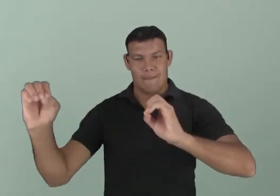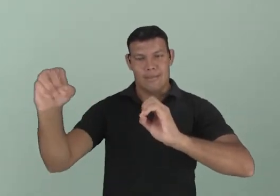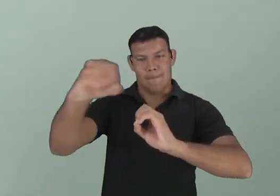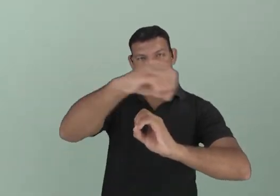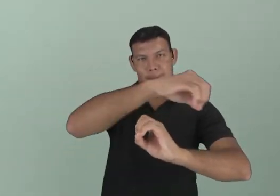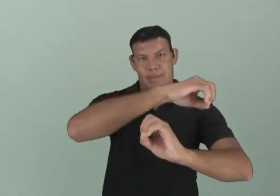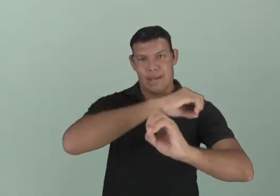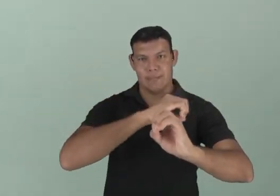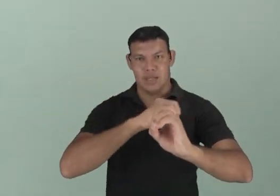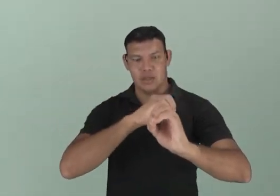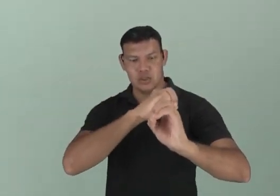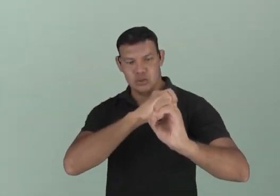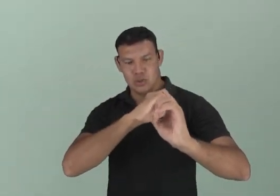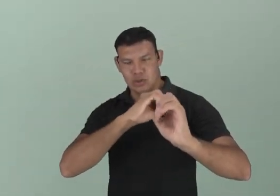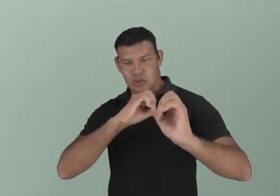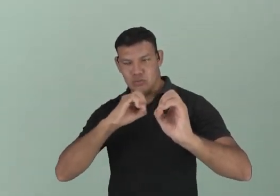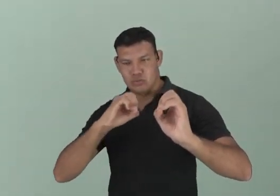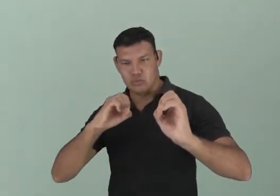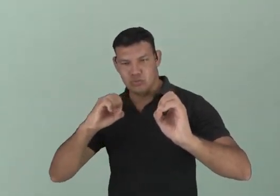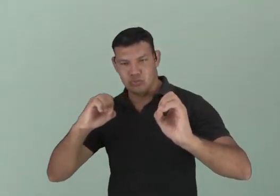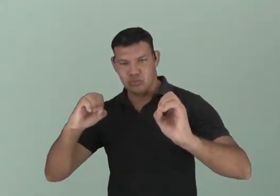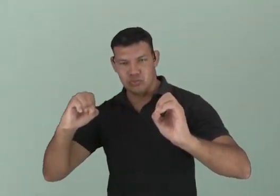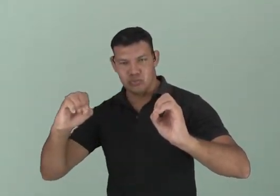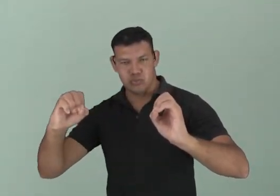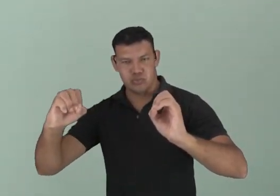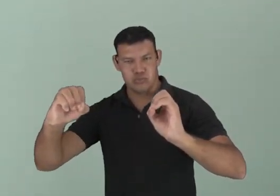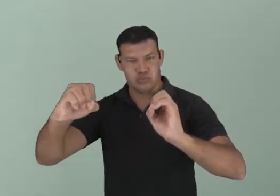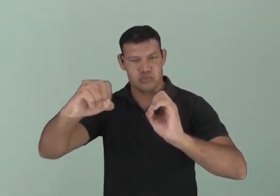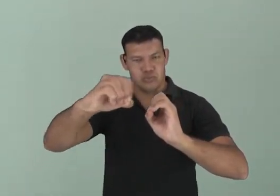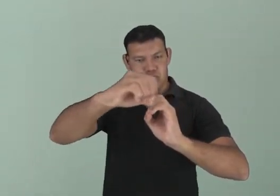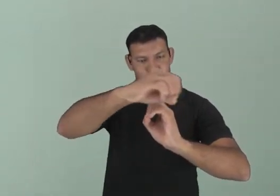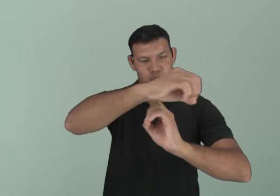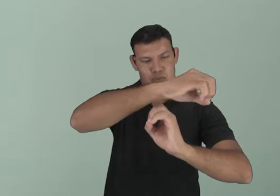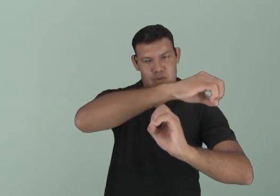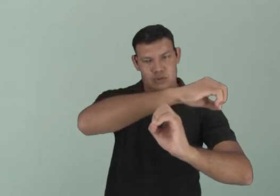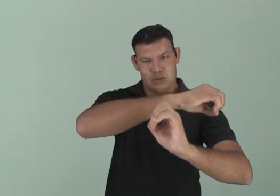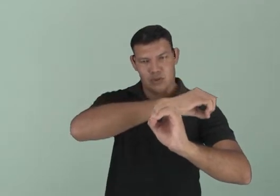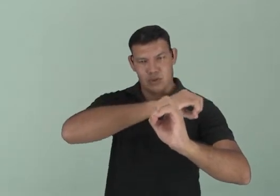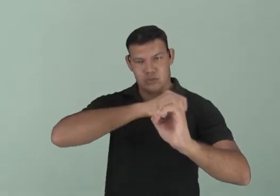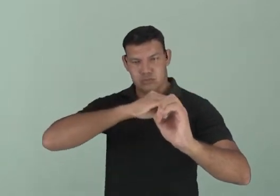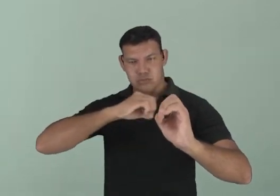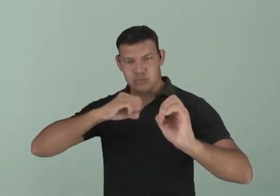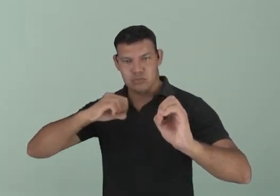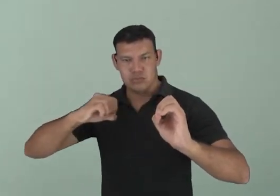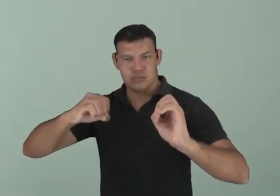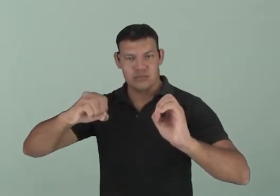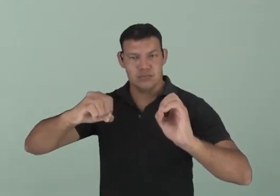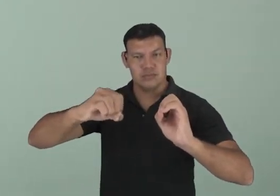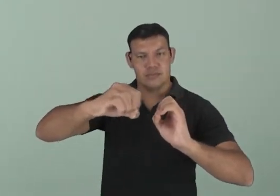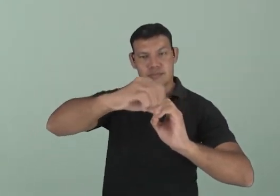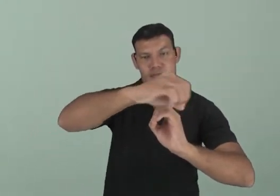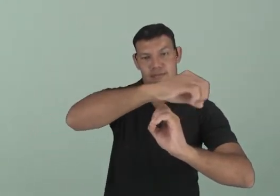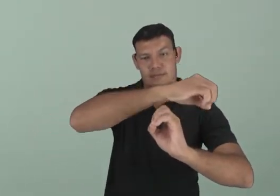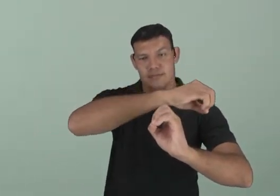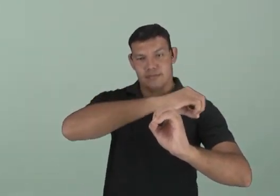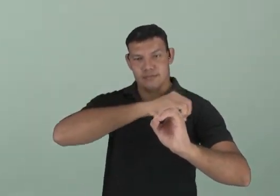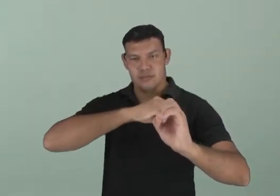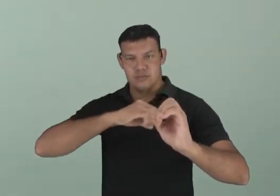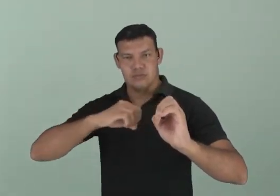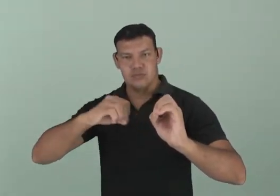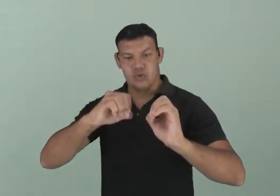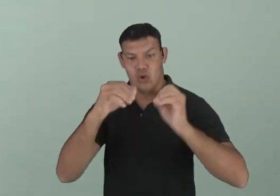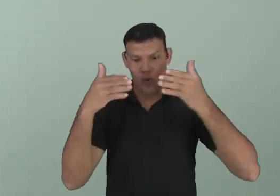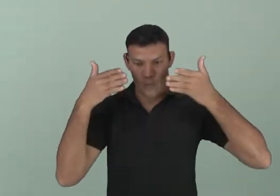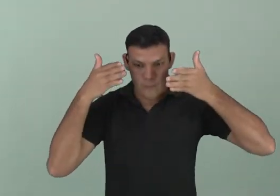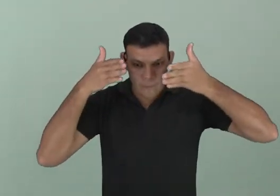seja, o movimento feito pelos planetas, no caso dele ao redor do Sol, eram circulares, e quem estaria no centro do